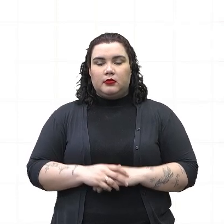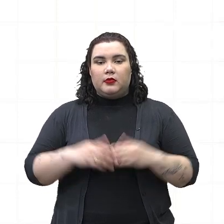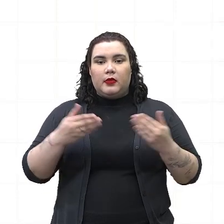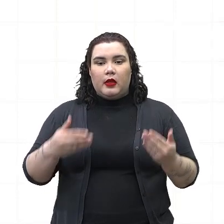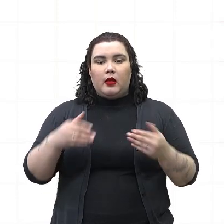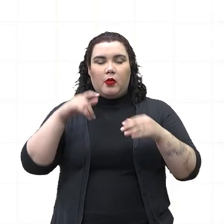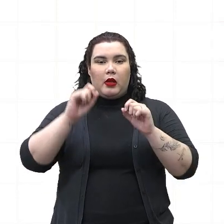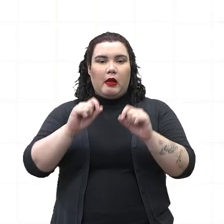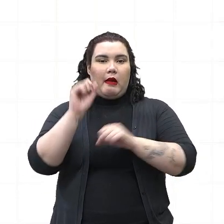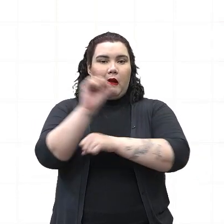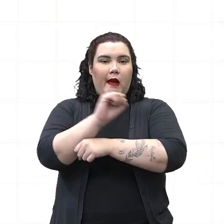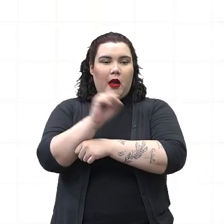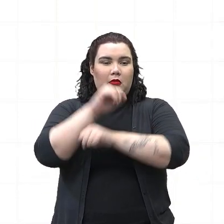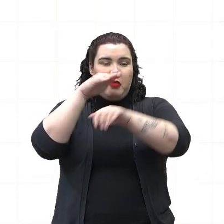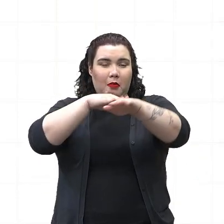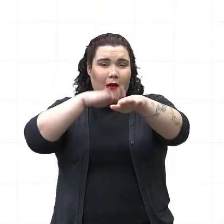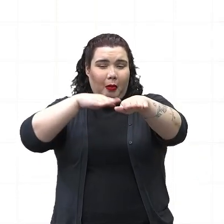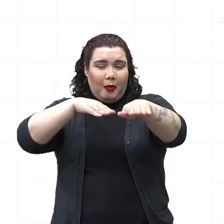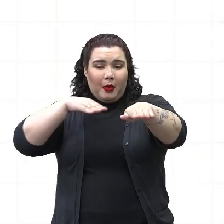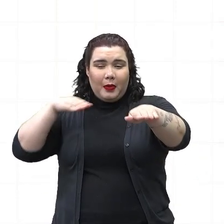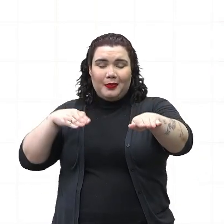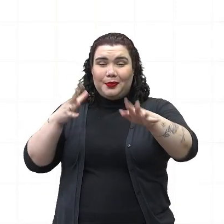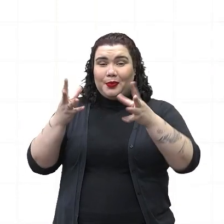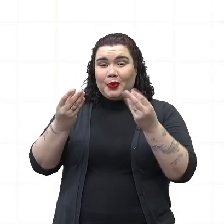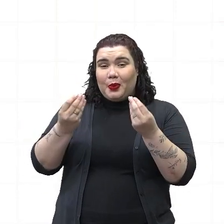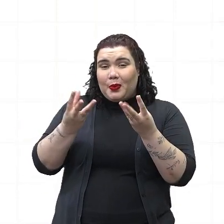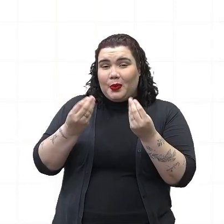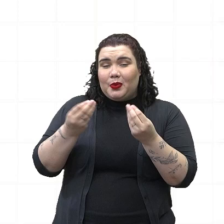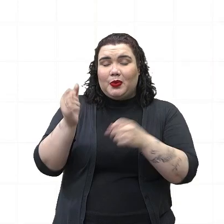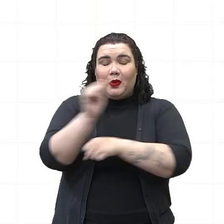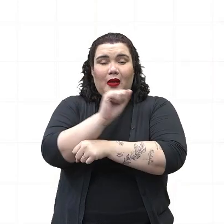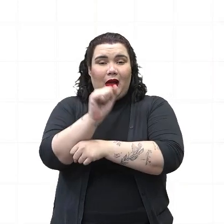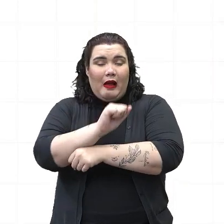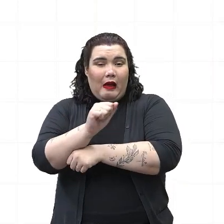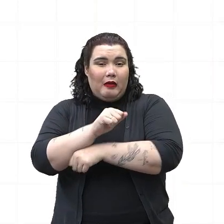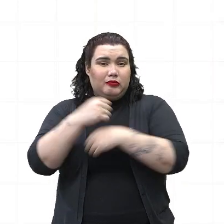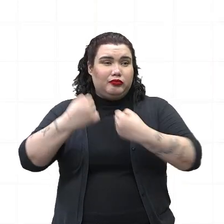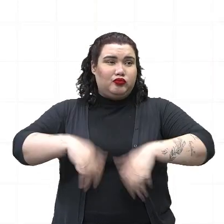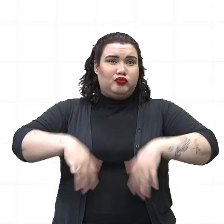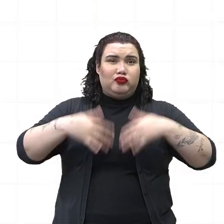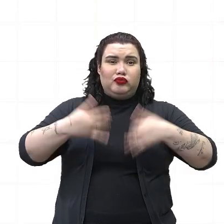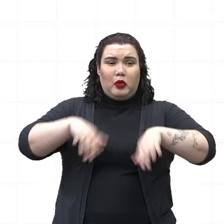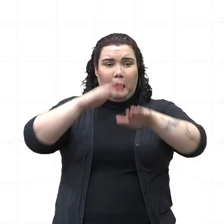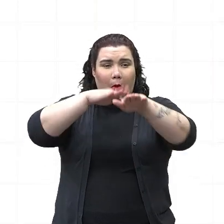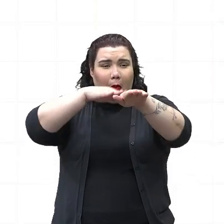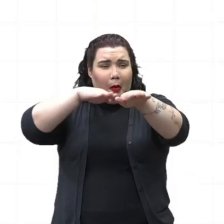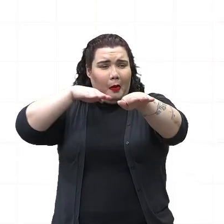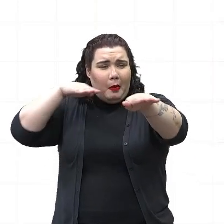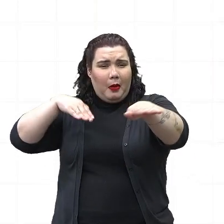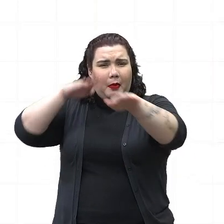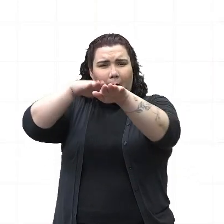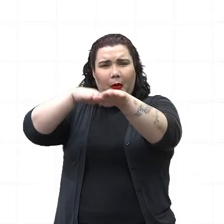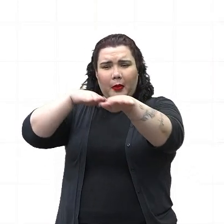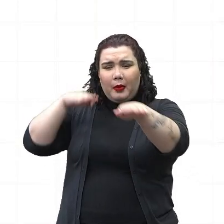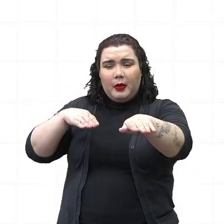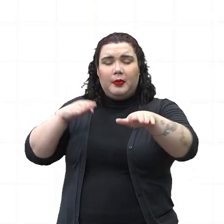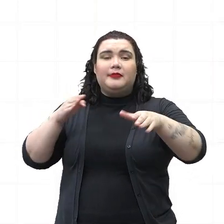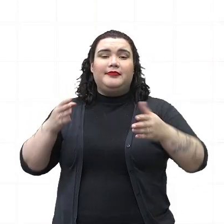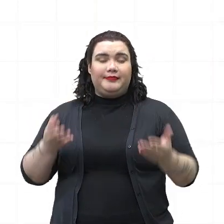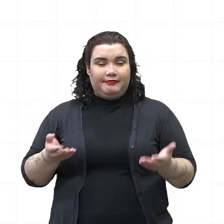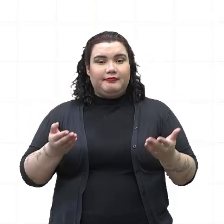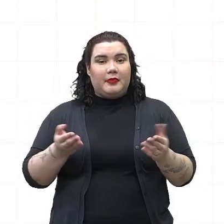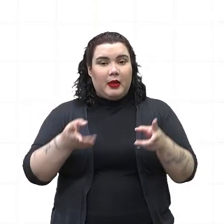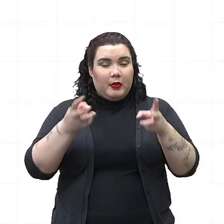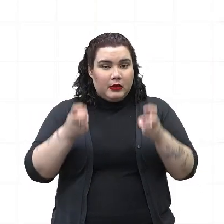de engarrafamento. São exatamente os congestionamentos que são causados pelo número muito grande de veículos, né? Então você